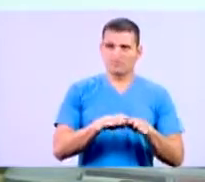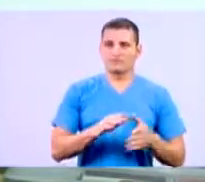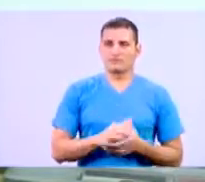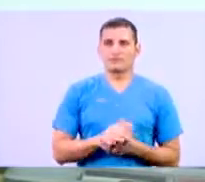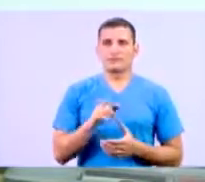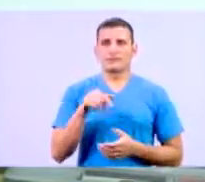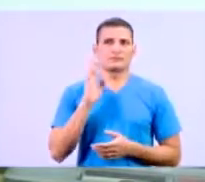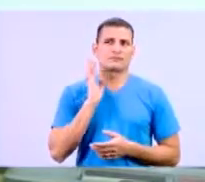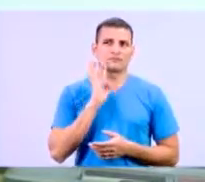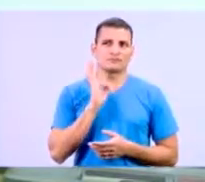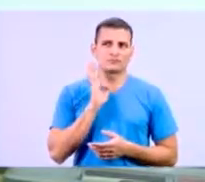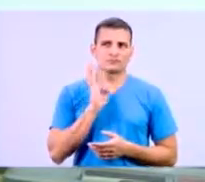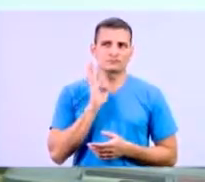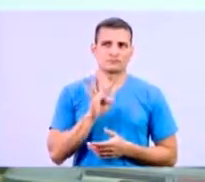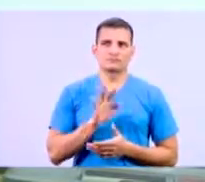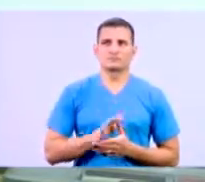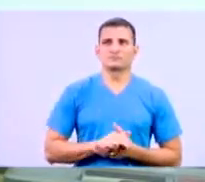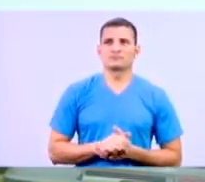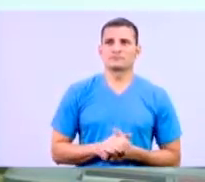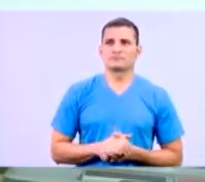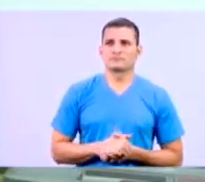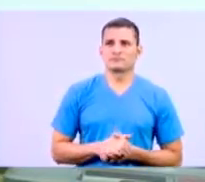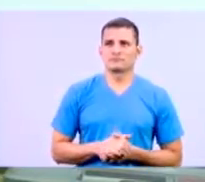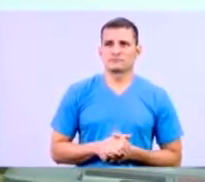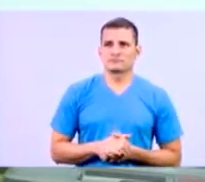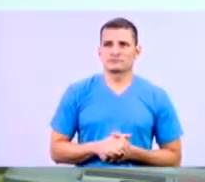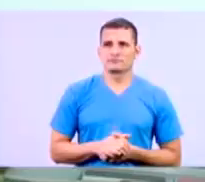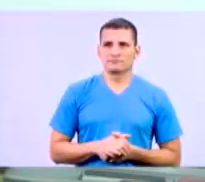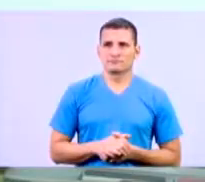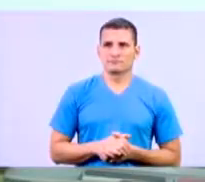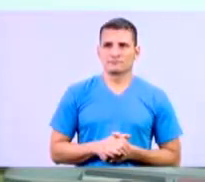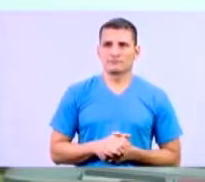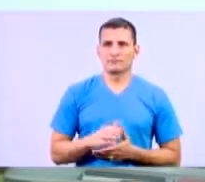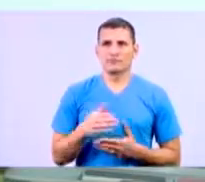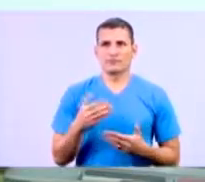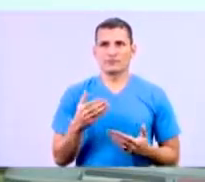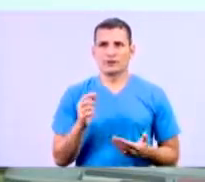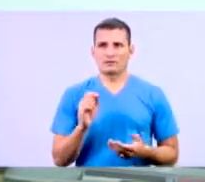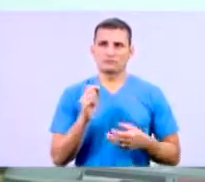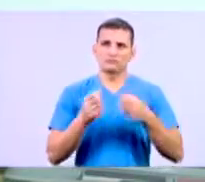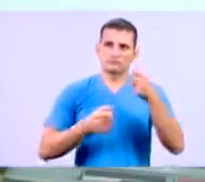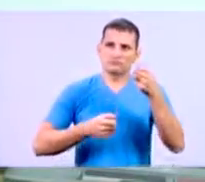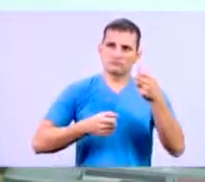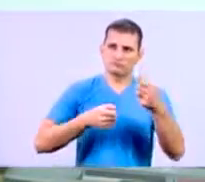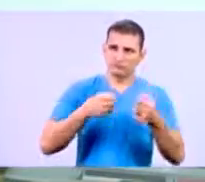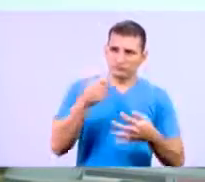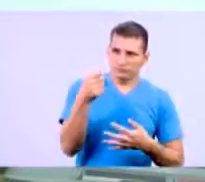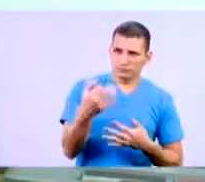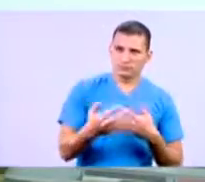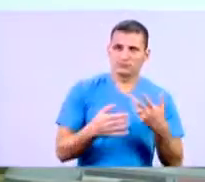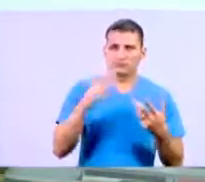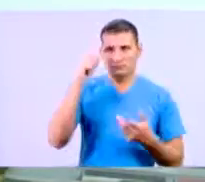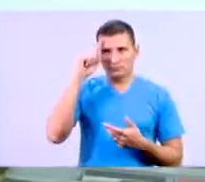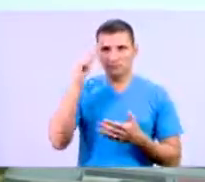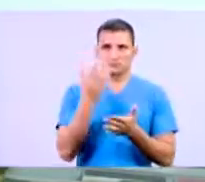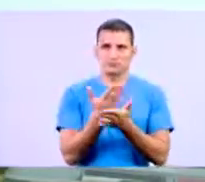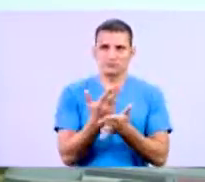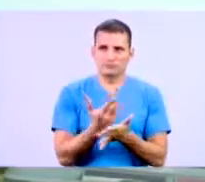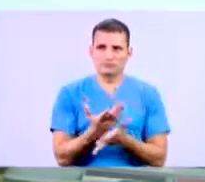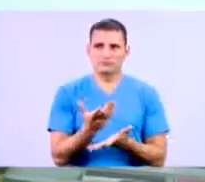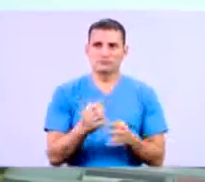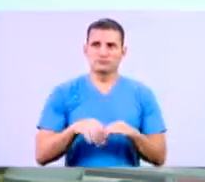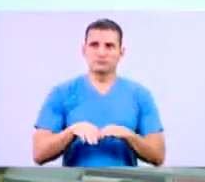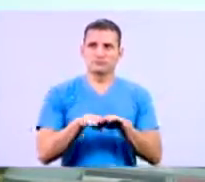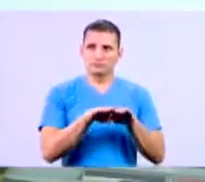bem legal e aí é o que a gente vem falando no dia a dia, aí, o que a gente vem falando nas nossas aulas sobre